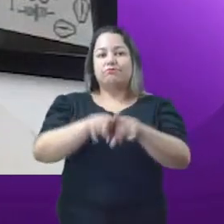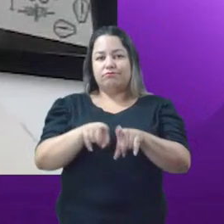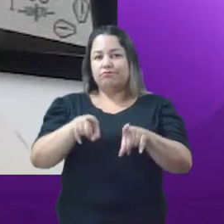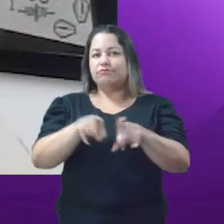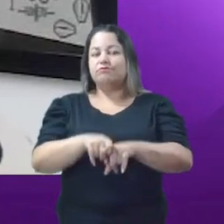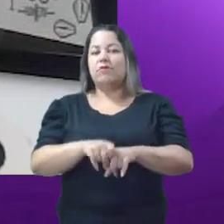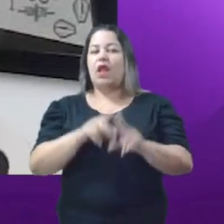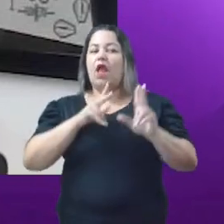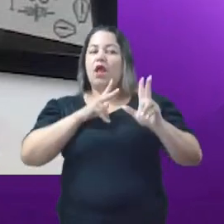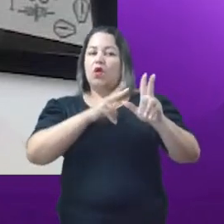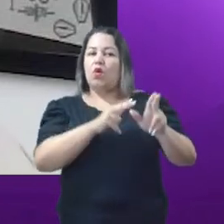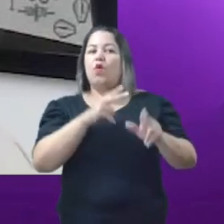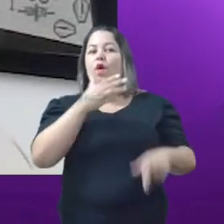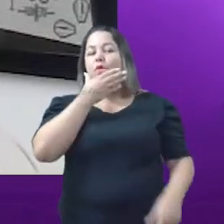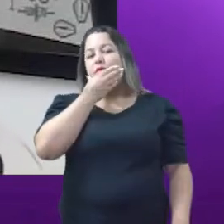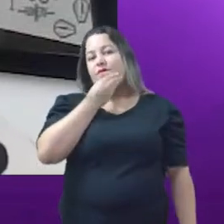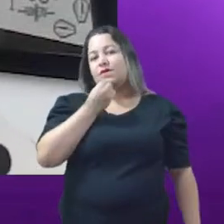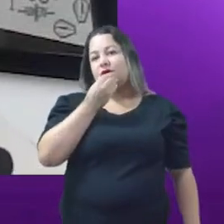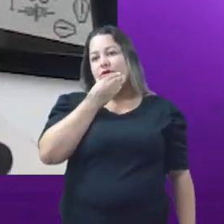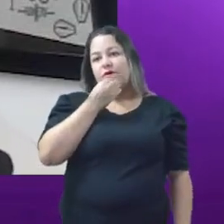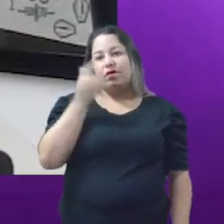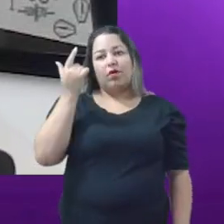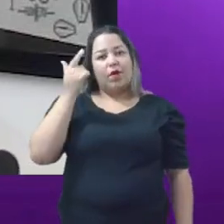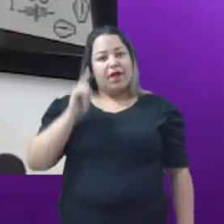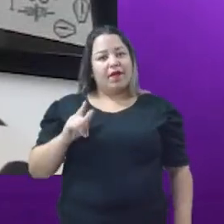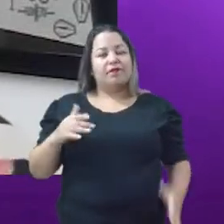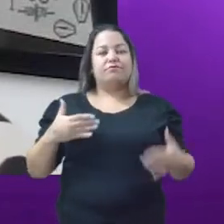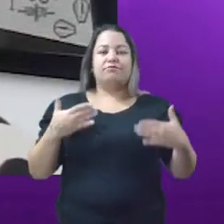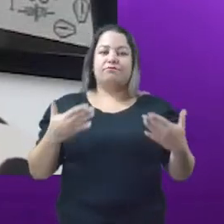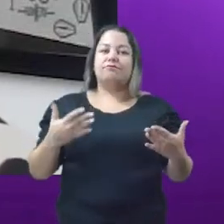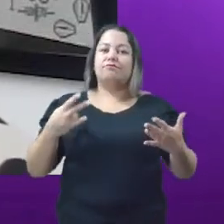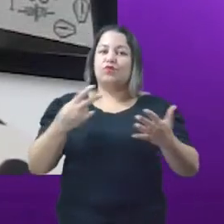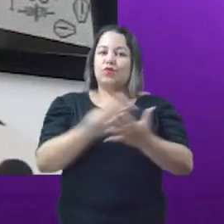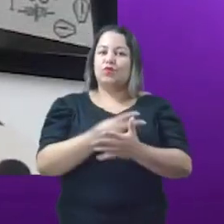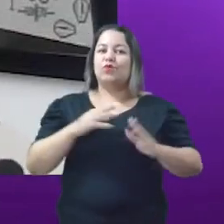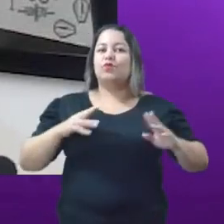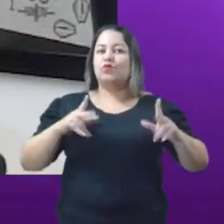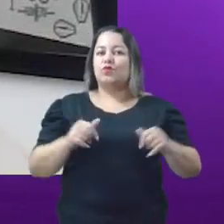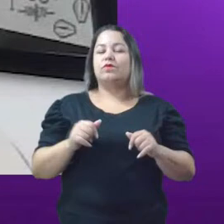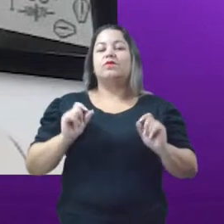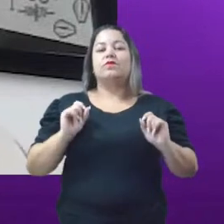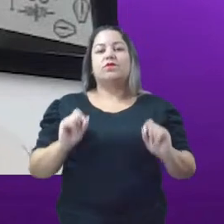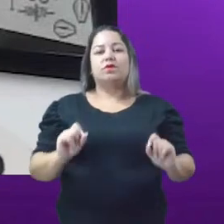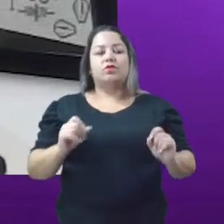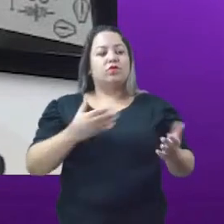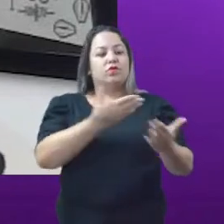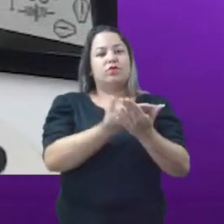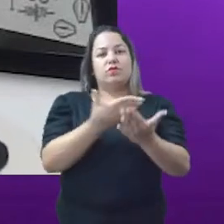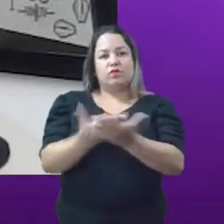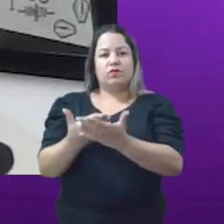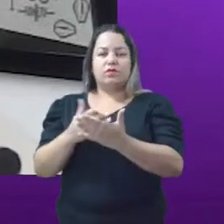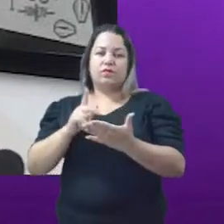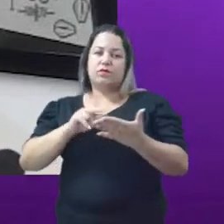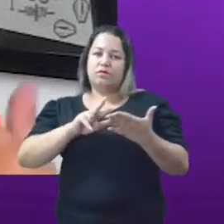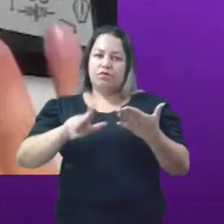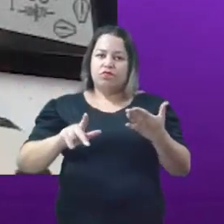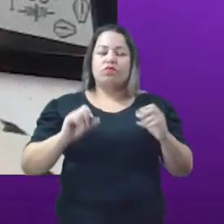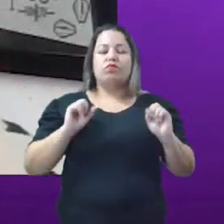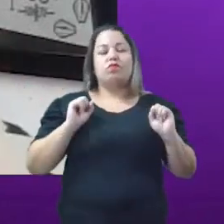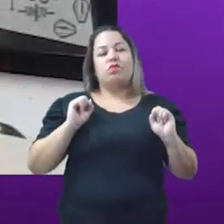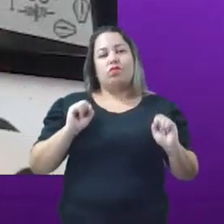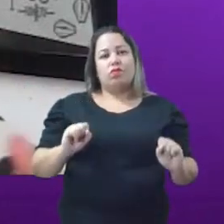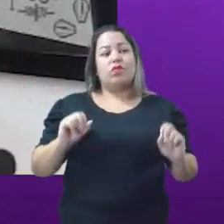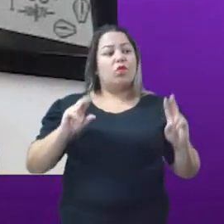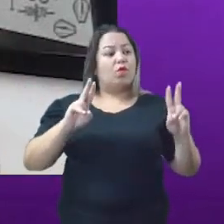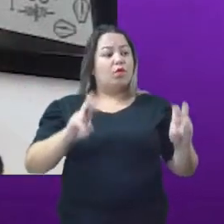sobre diversas outras nuances. Então, toda vez que vocês ouvirem, né, sobre estudos de gênero, pode ser